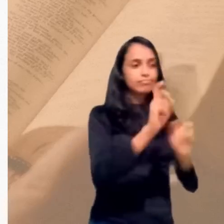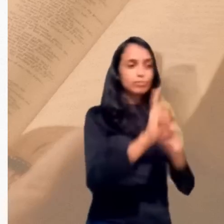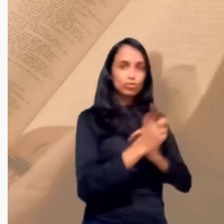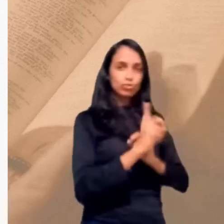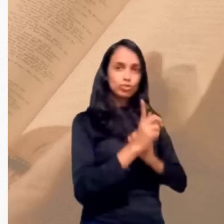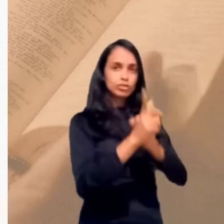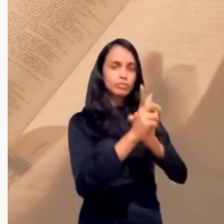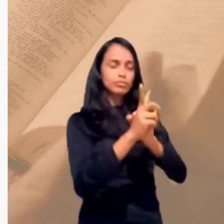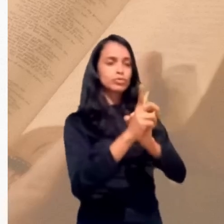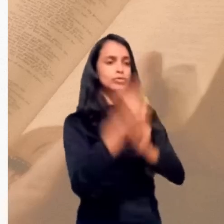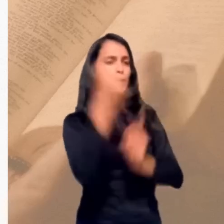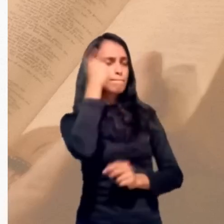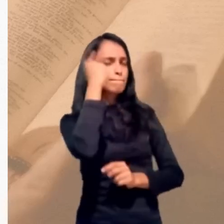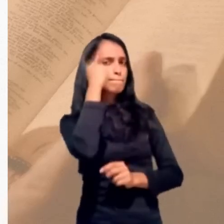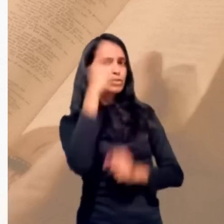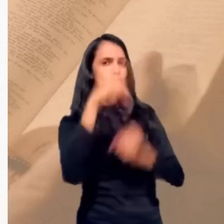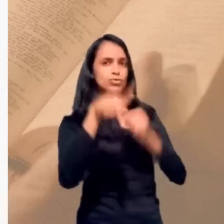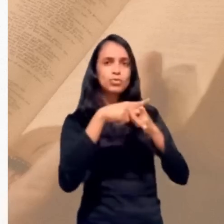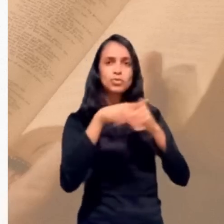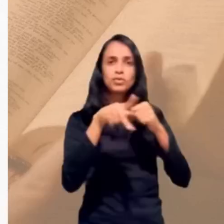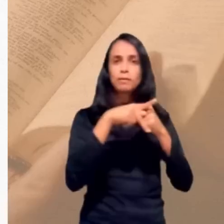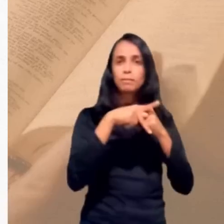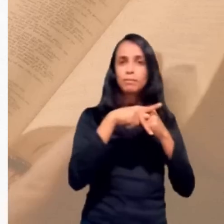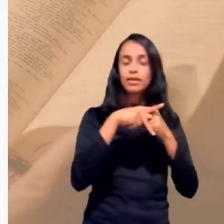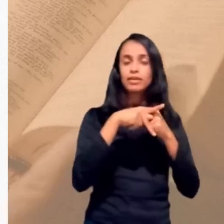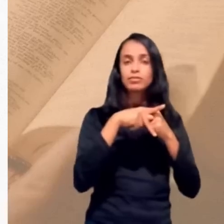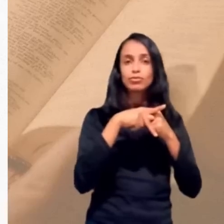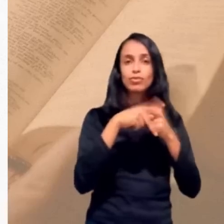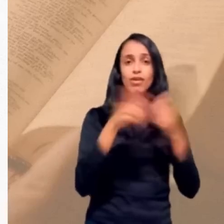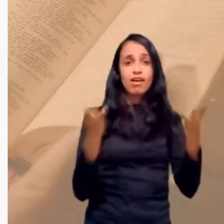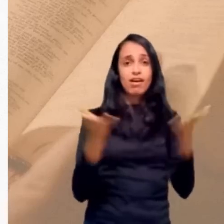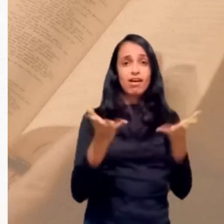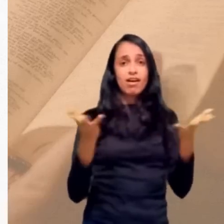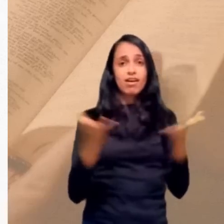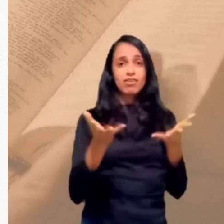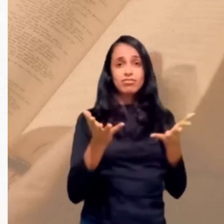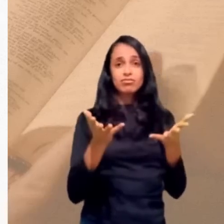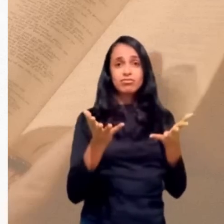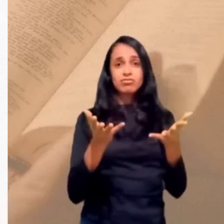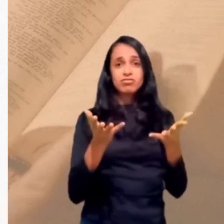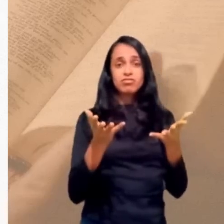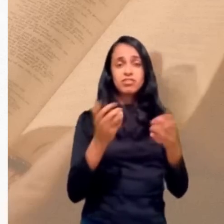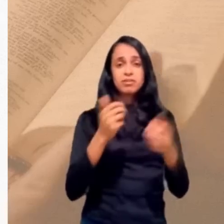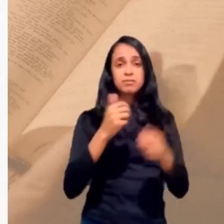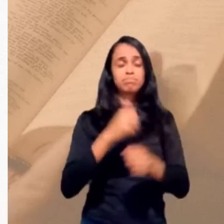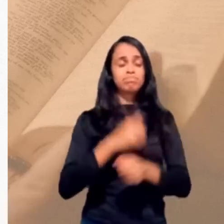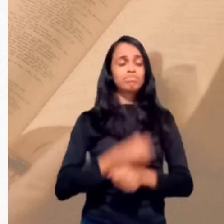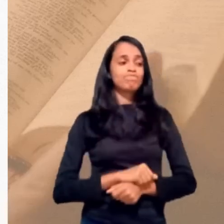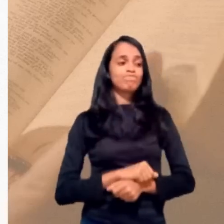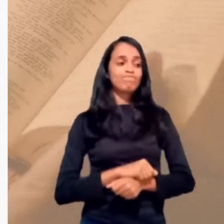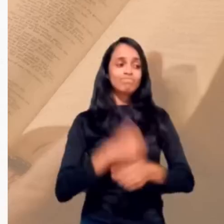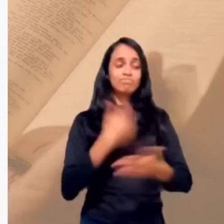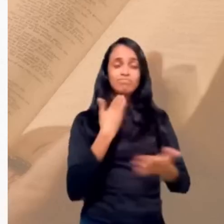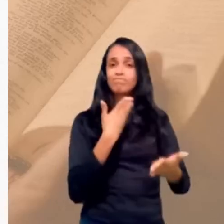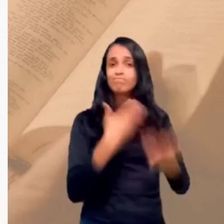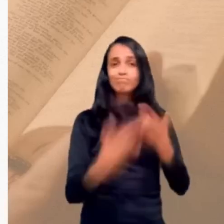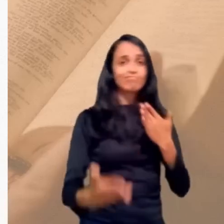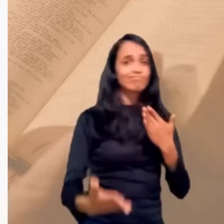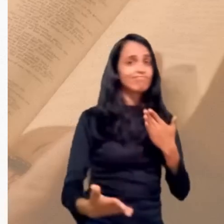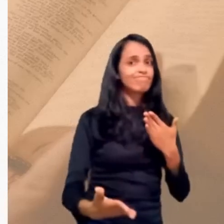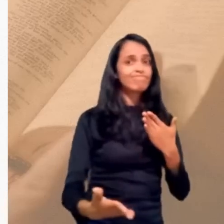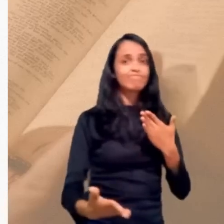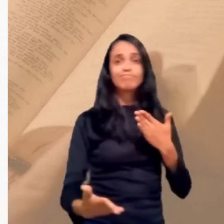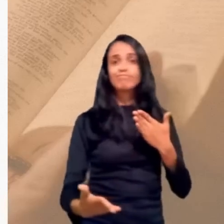Pedro não teria permissão de ocupar sua posição anterior entre eles. E